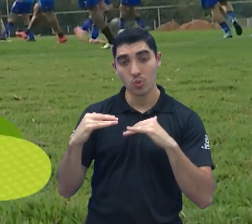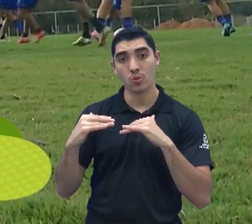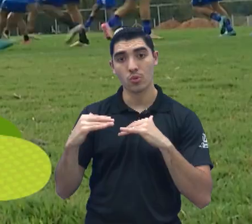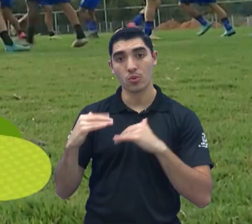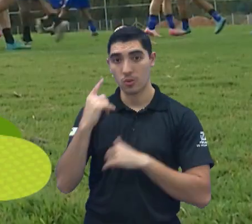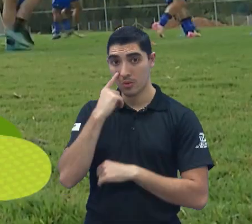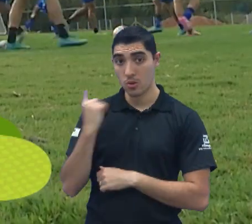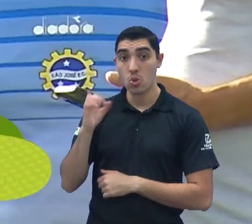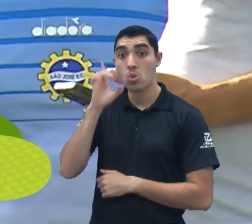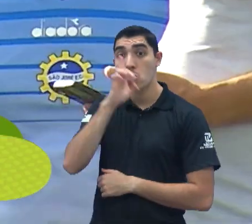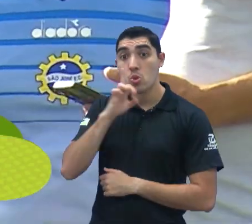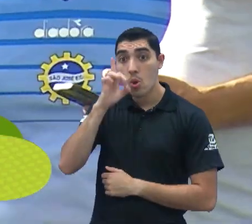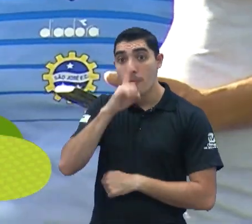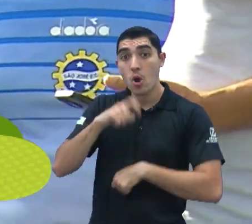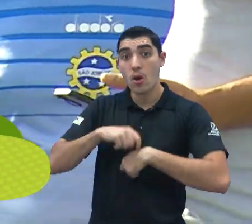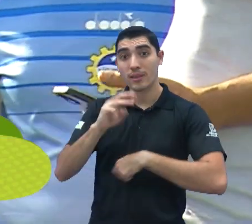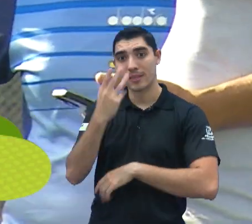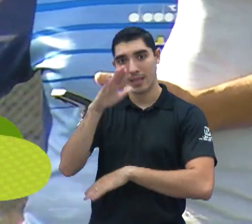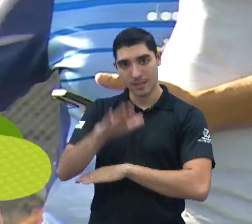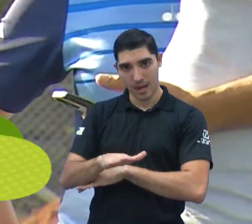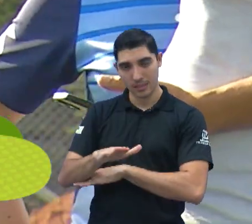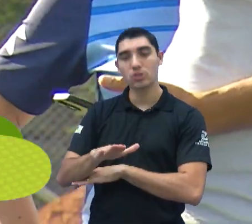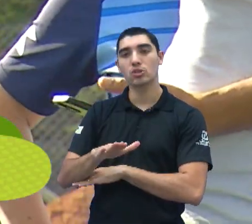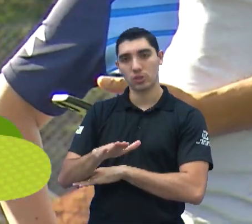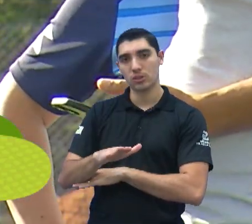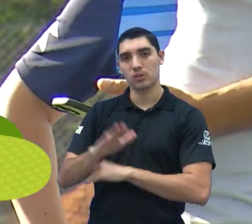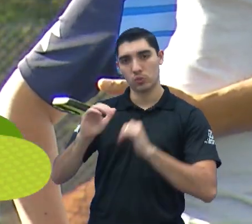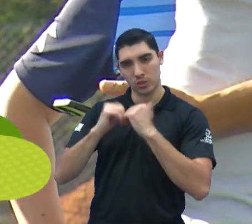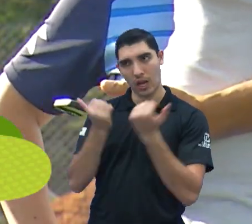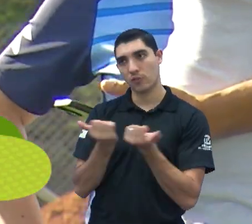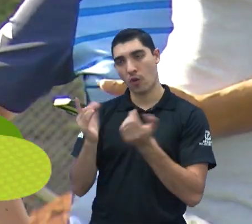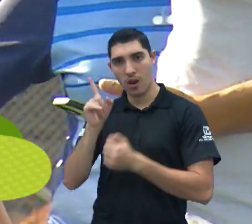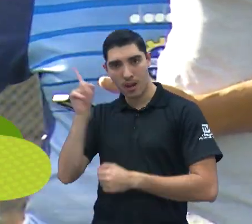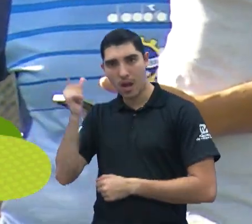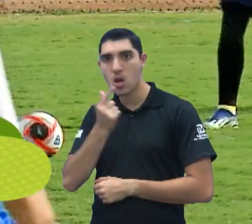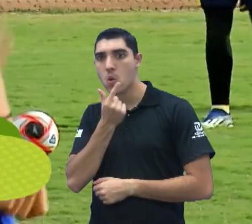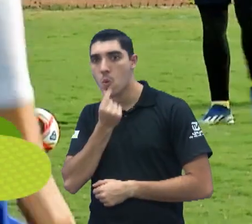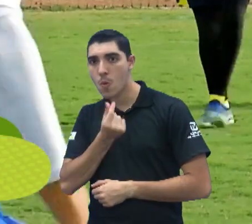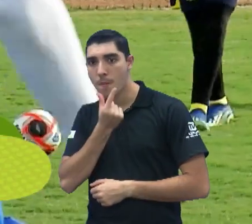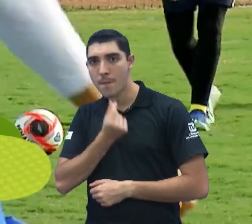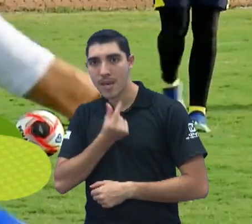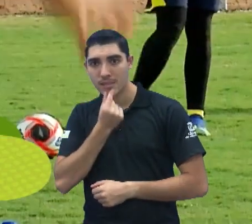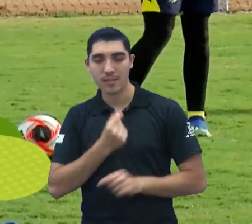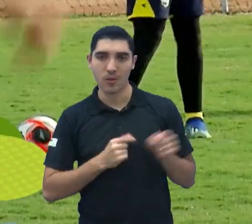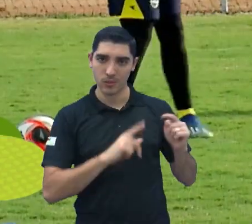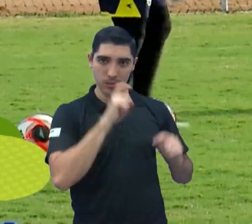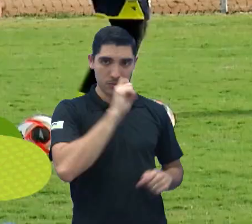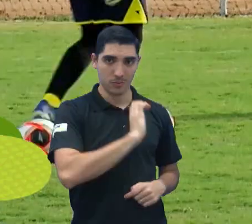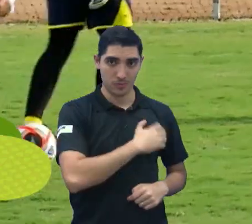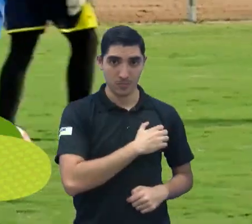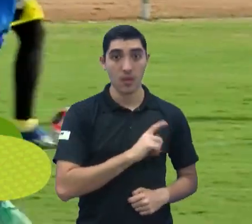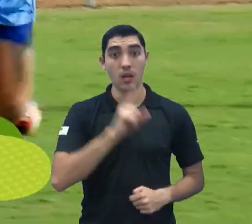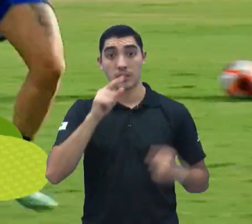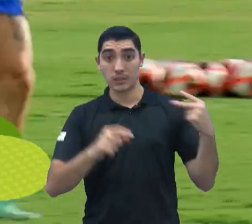domingo, 15 horas, no estádio Palma Travassos, mando é do Comercial. Jogo da volta, Pederneiras vai colocar aí, ó,